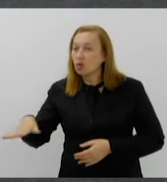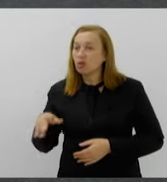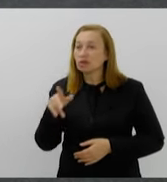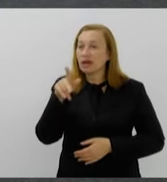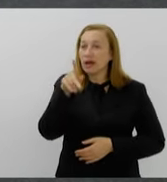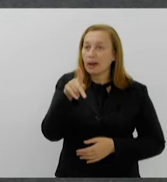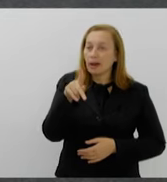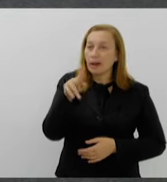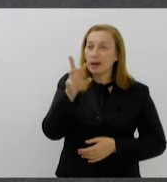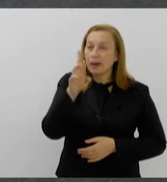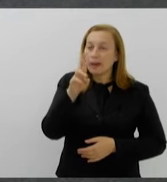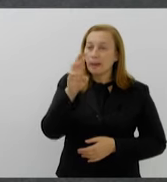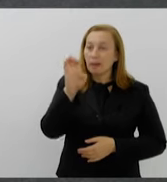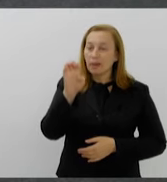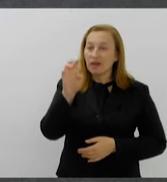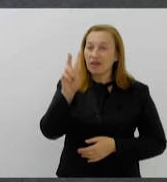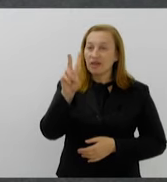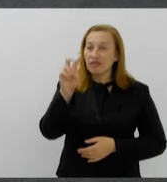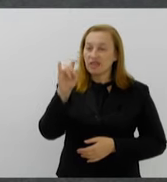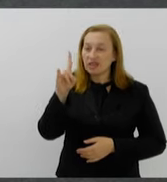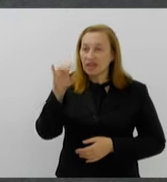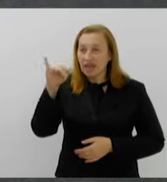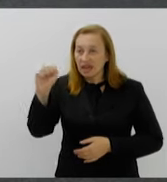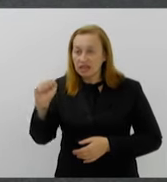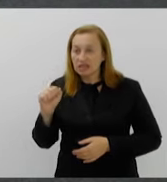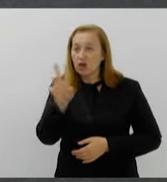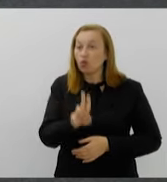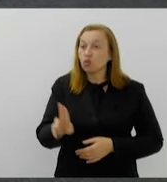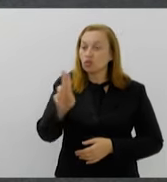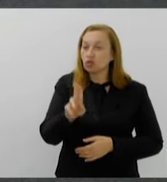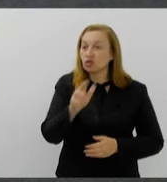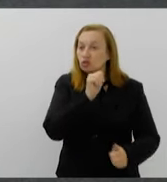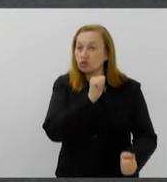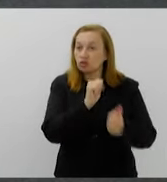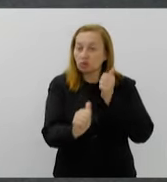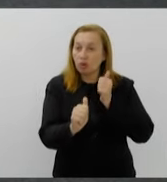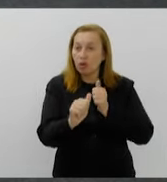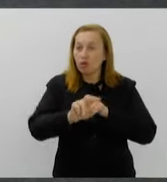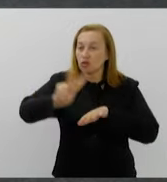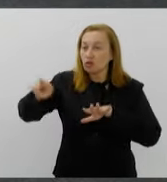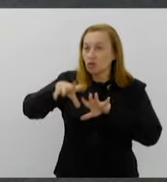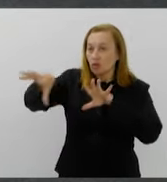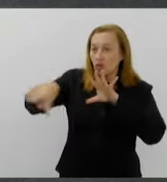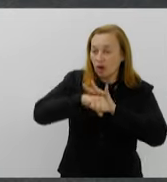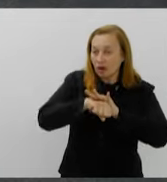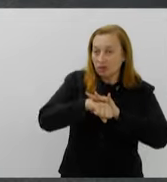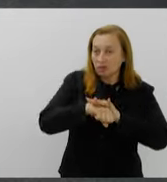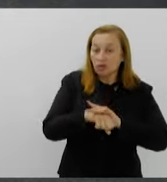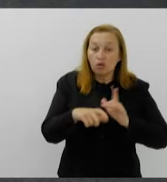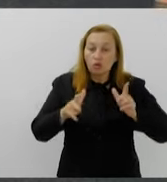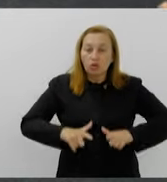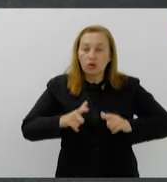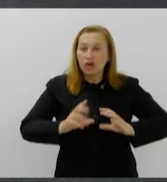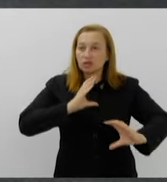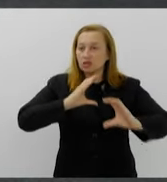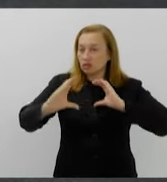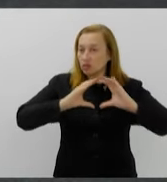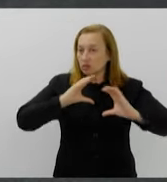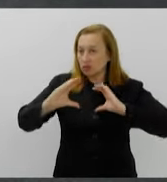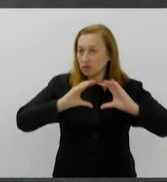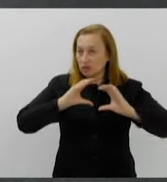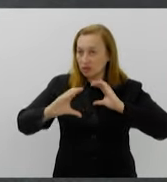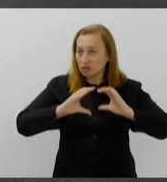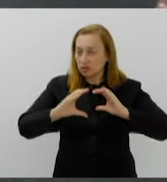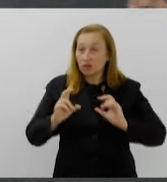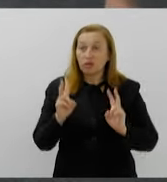e do degage usando futebol e o audiovisual como espaço de comunicação de questões